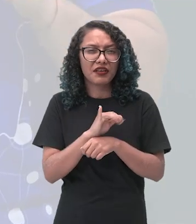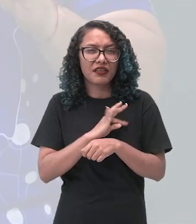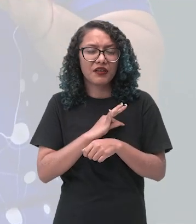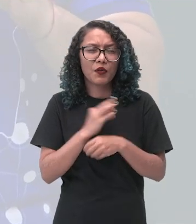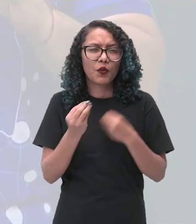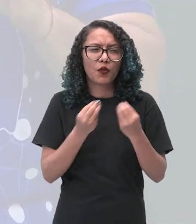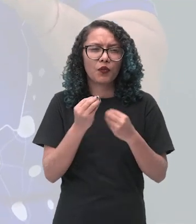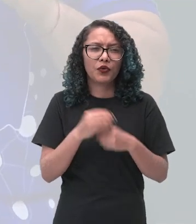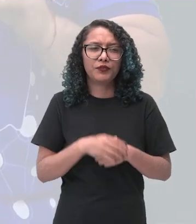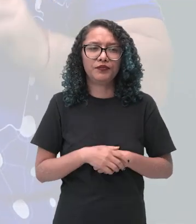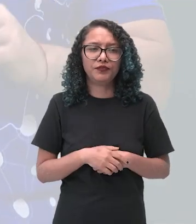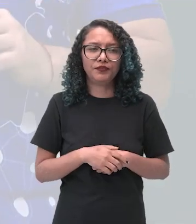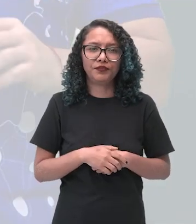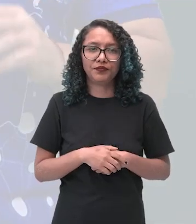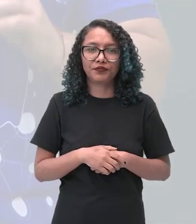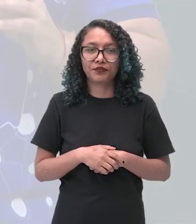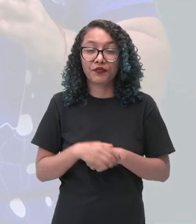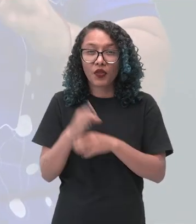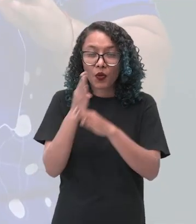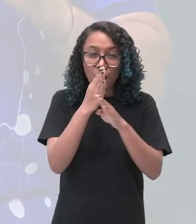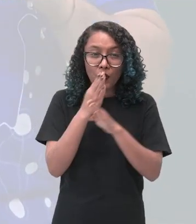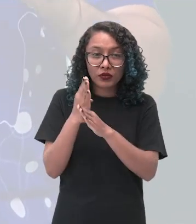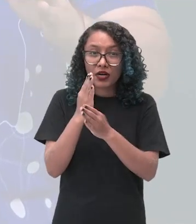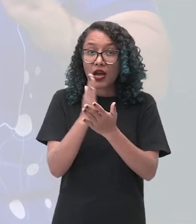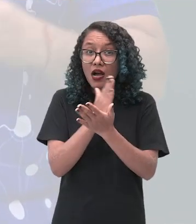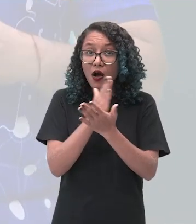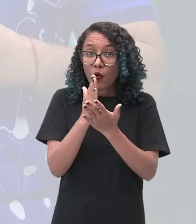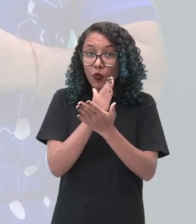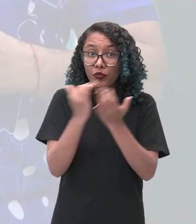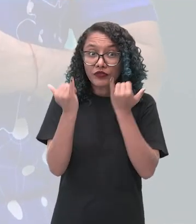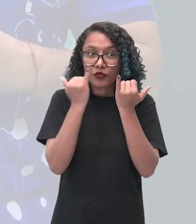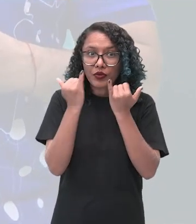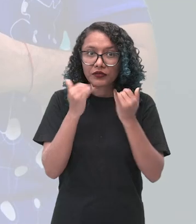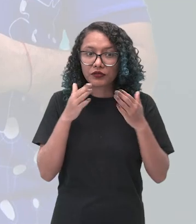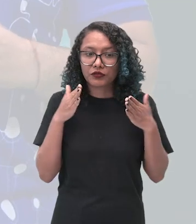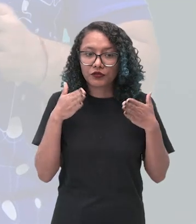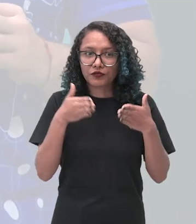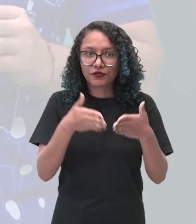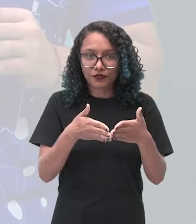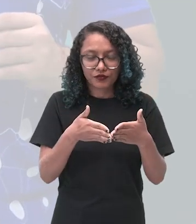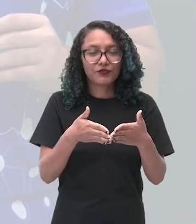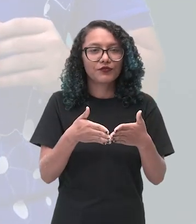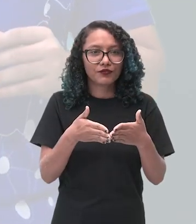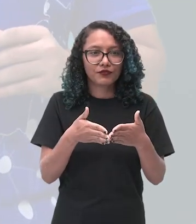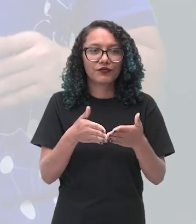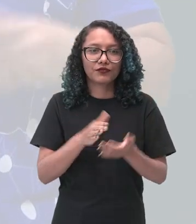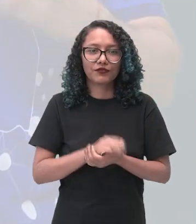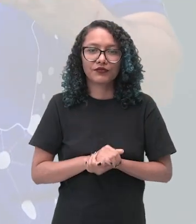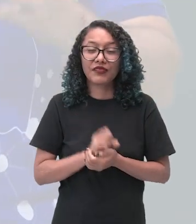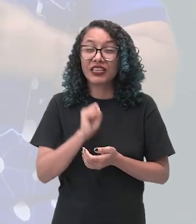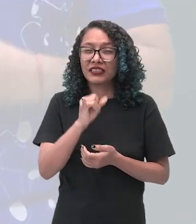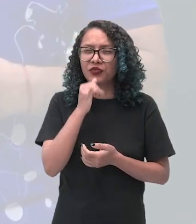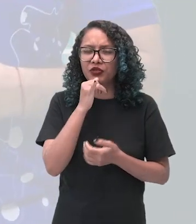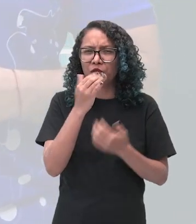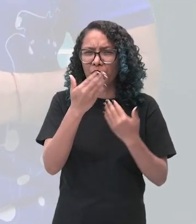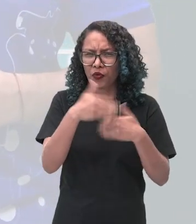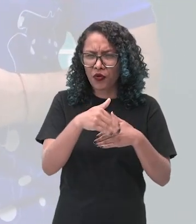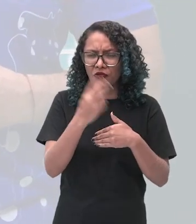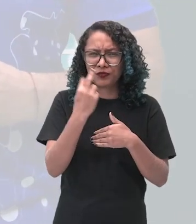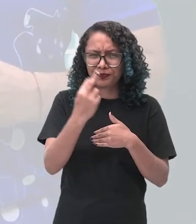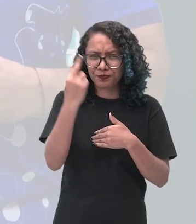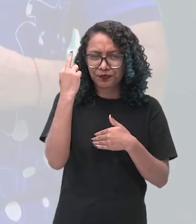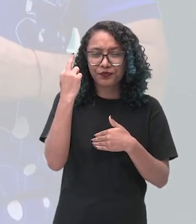localizar rapidamente ali no texto algumas informações específicas, ok? Quando vocês forem fazer uma prova de vestibular,